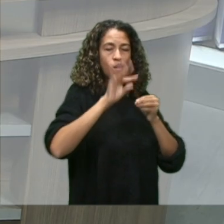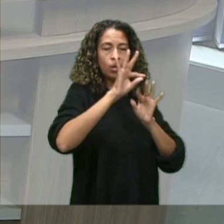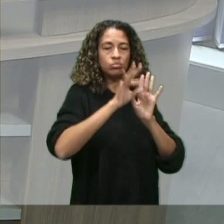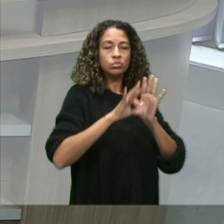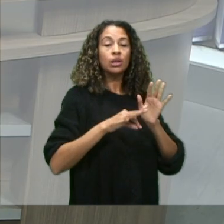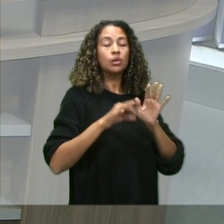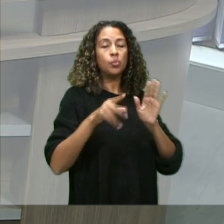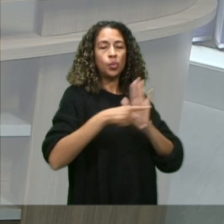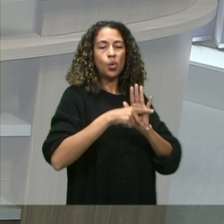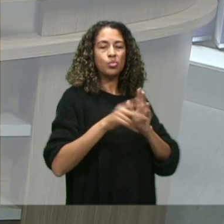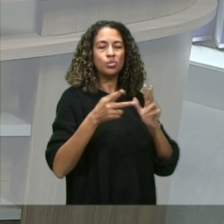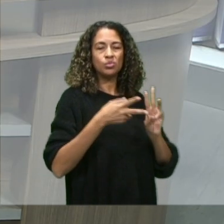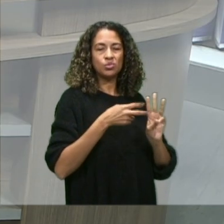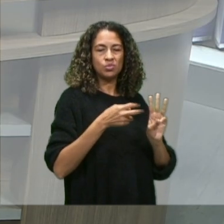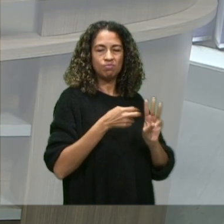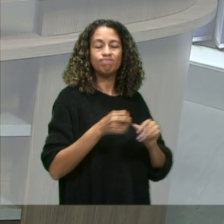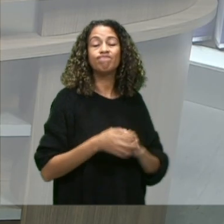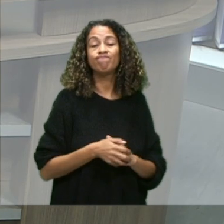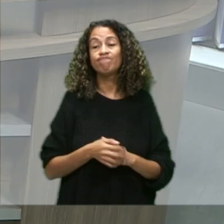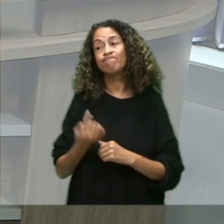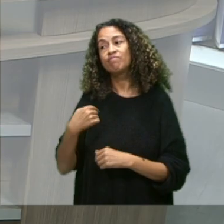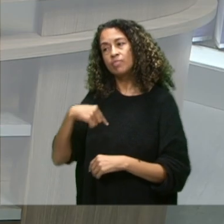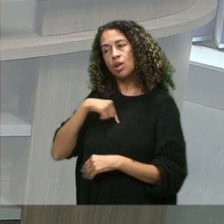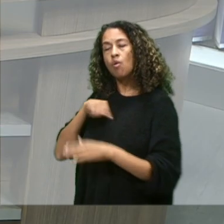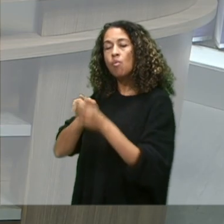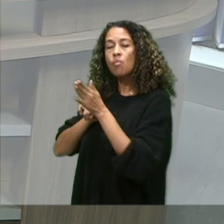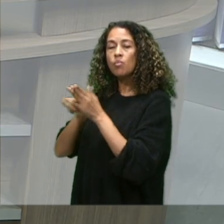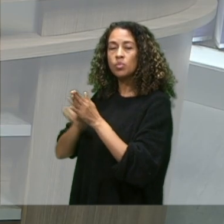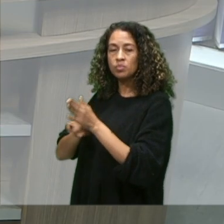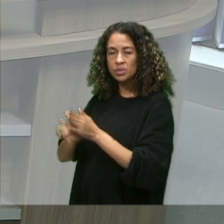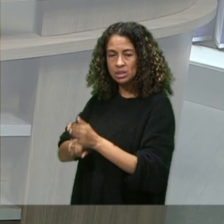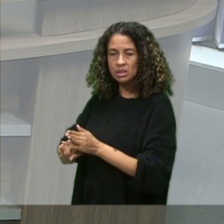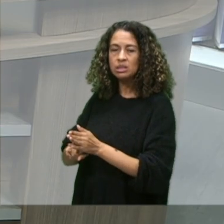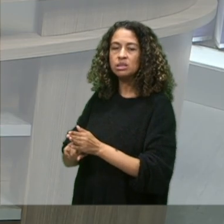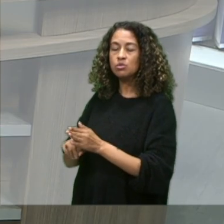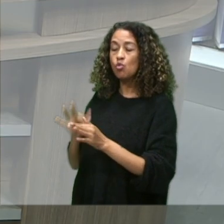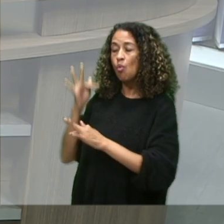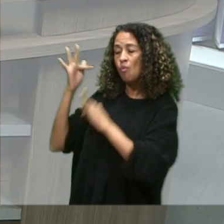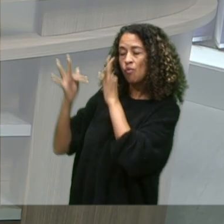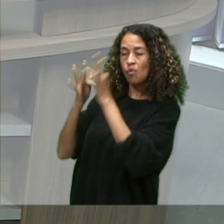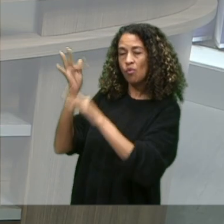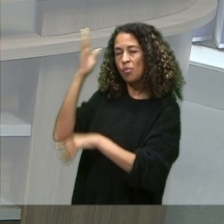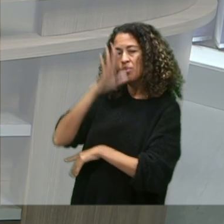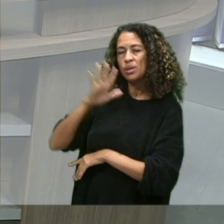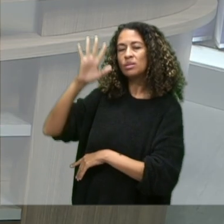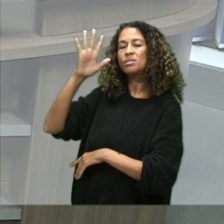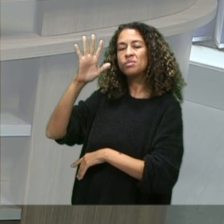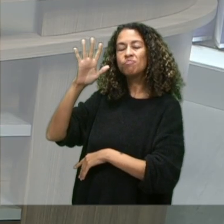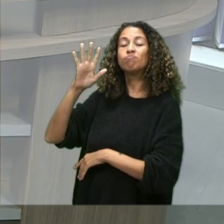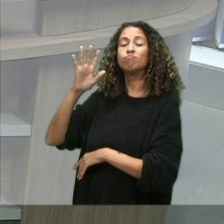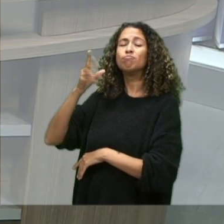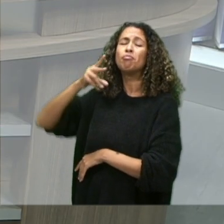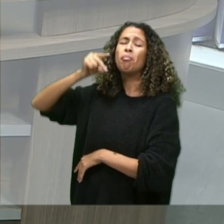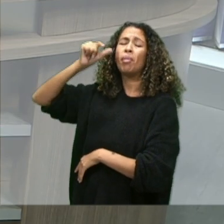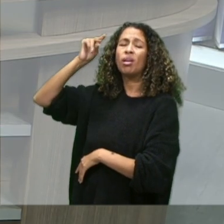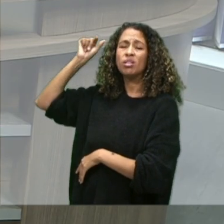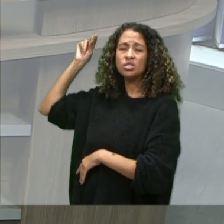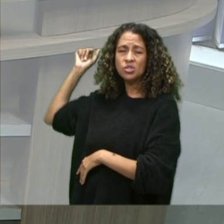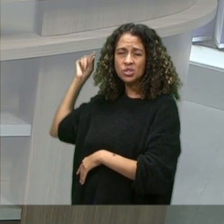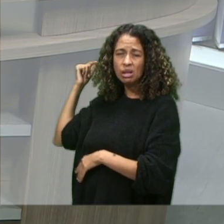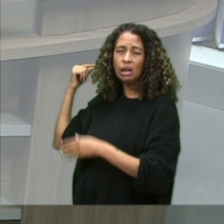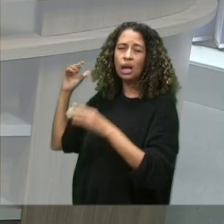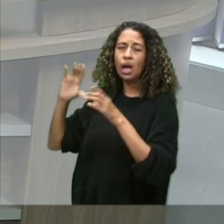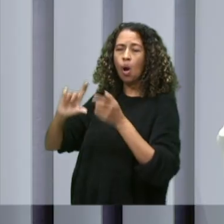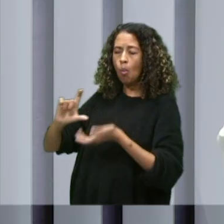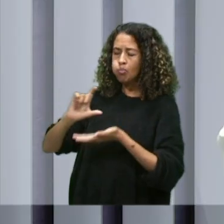originários? Eu fui numa pesquisa da Enciclopédia do Folclore Brasileiro, uma bem antiga, né, daquelas enciclopédias,